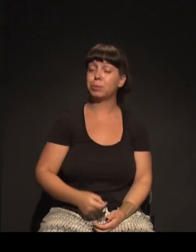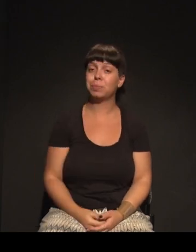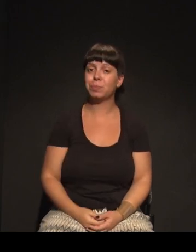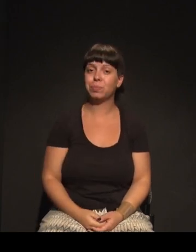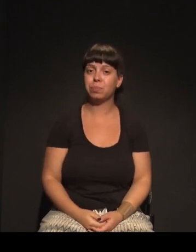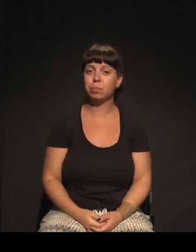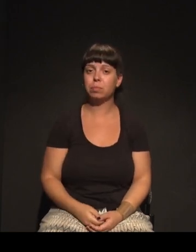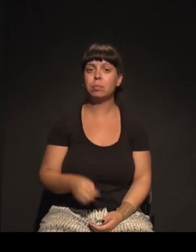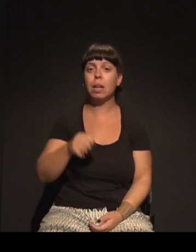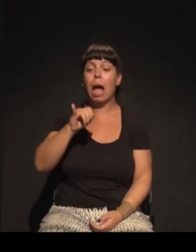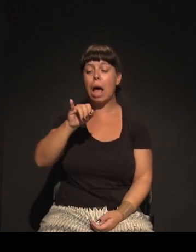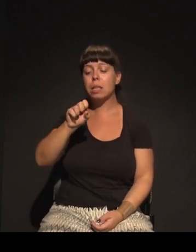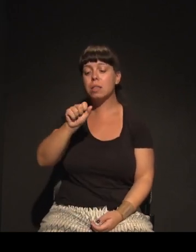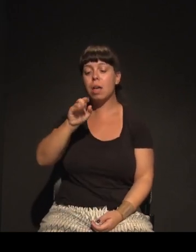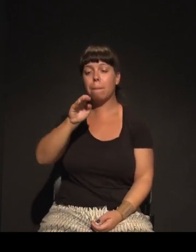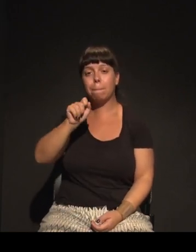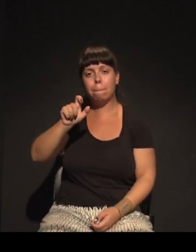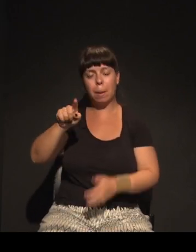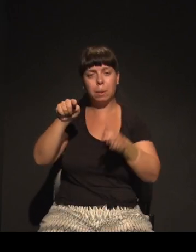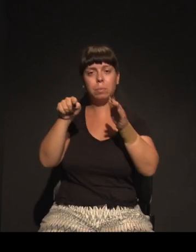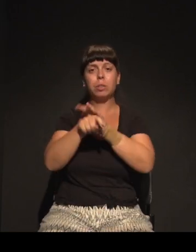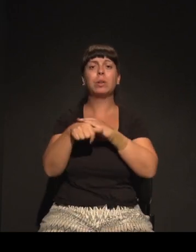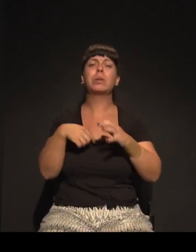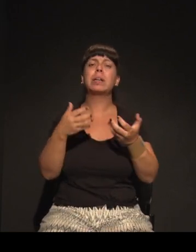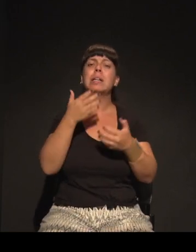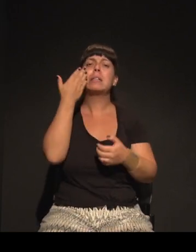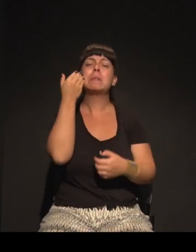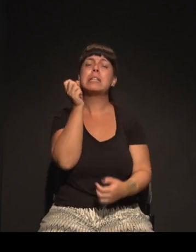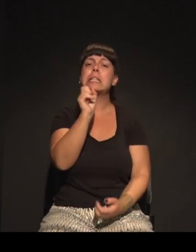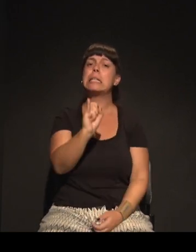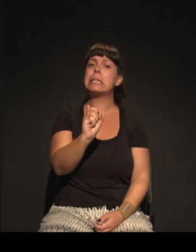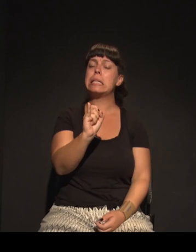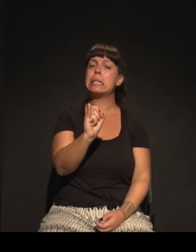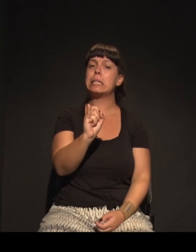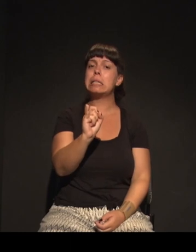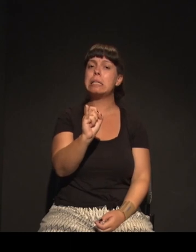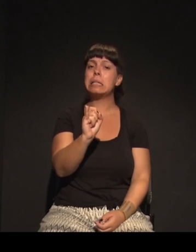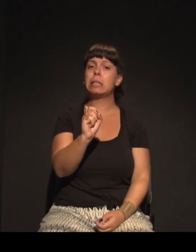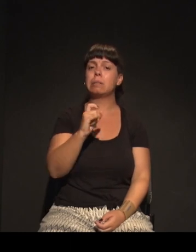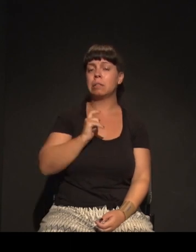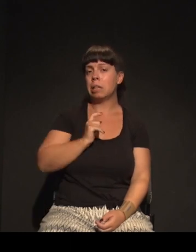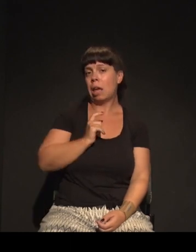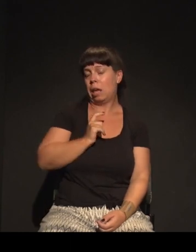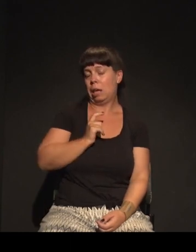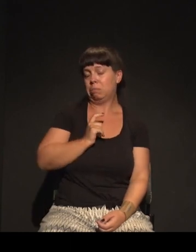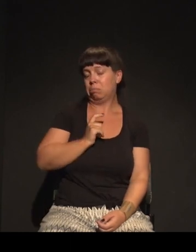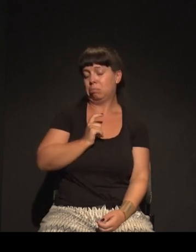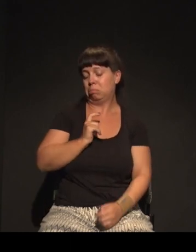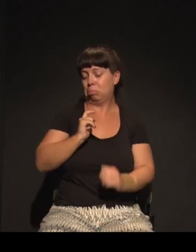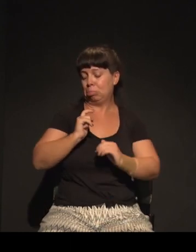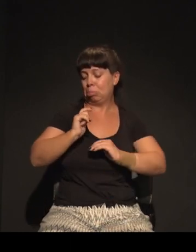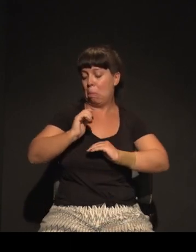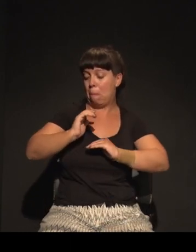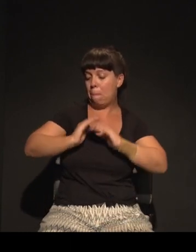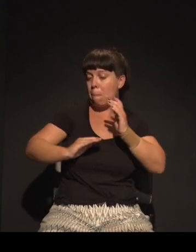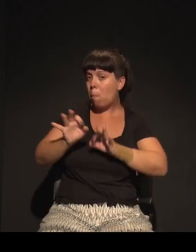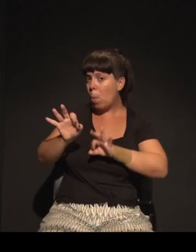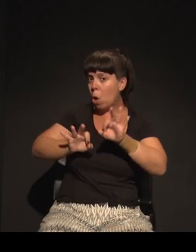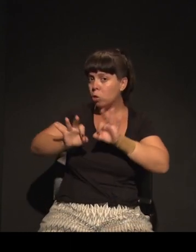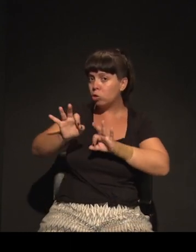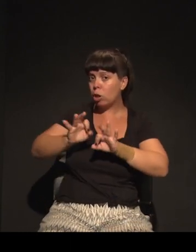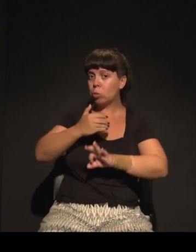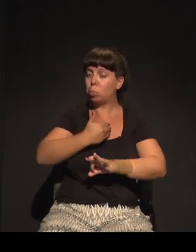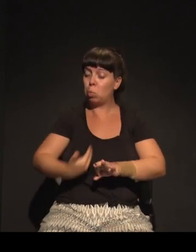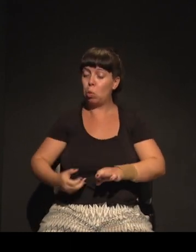isabel pergunta que eu gostaria de saber se existe alguma iniciativa pública ou independente por parte de